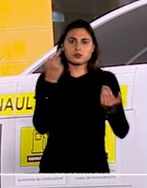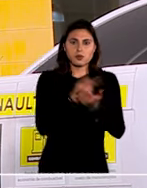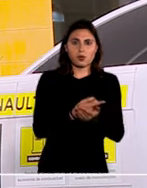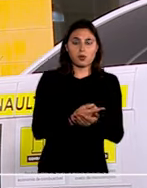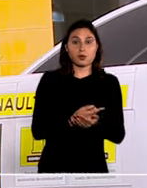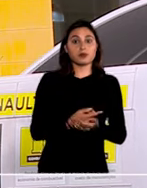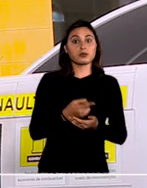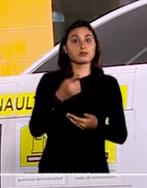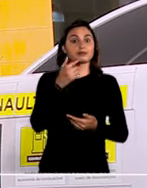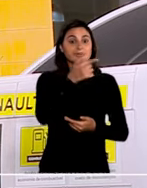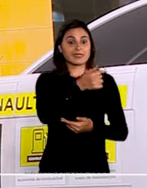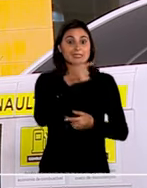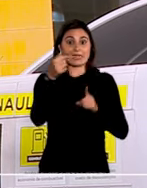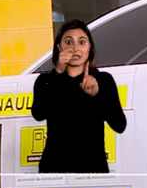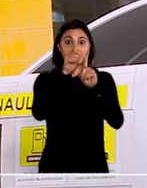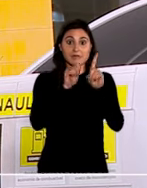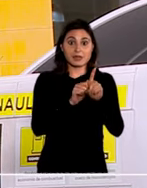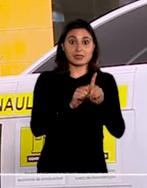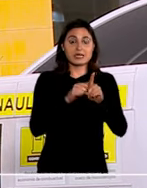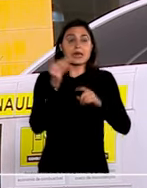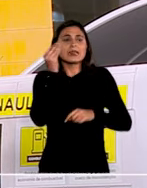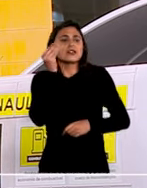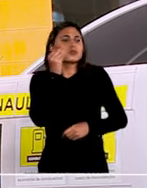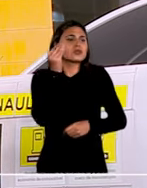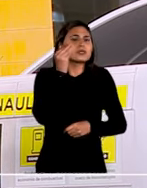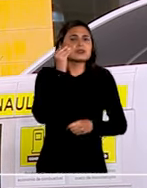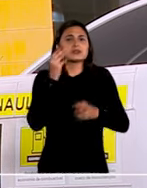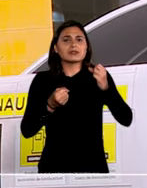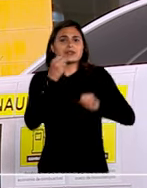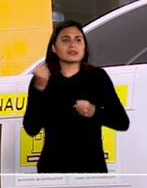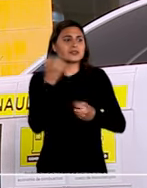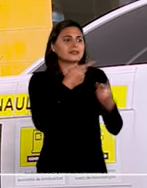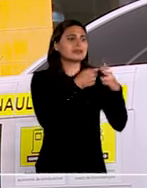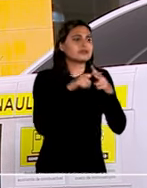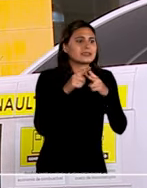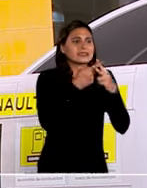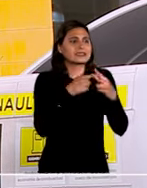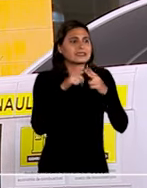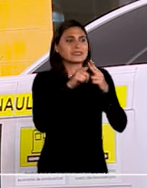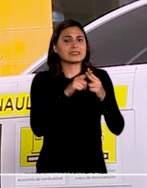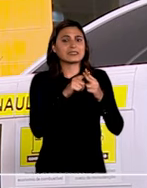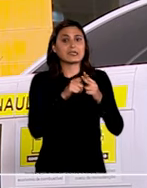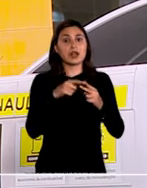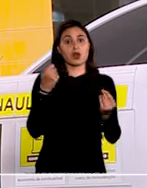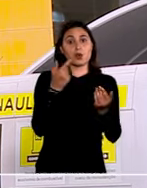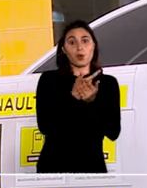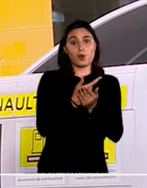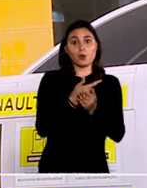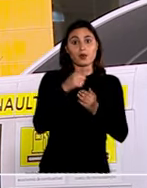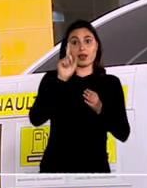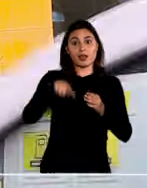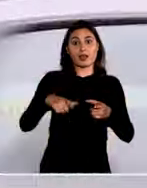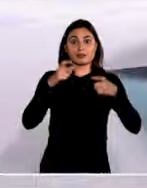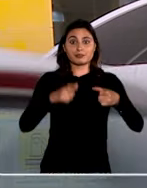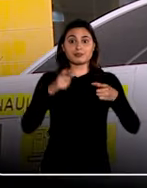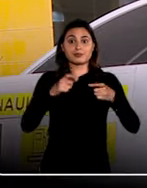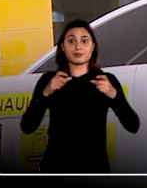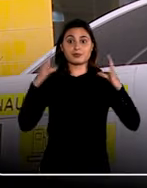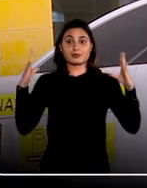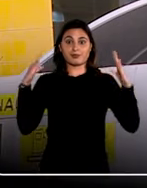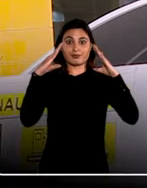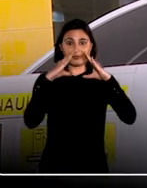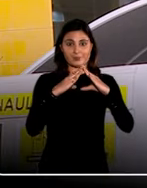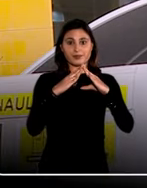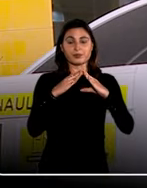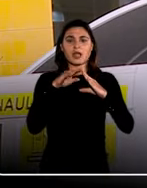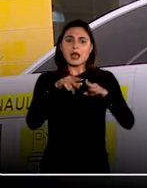meses fez diversas tentativas de solucionar o defeito de um carro novo comprado em uma concessionária Renault e ao acionar a justiça